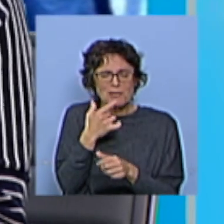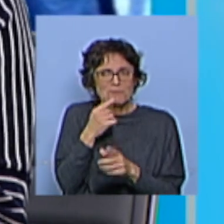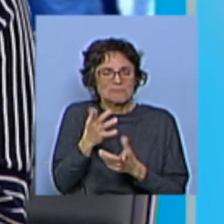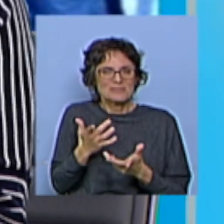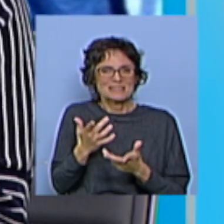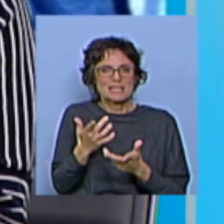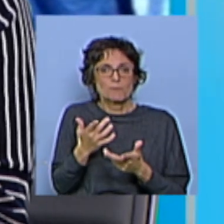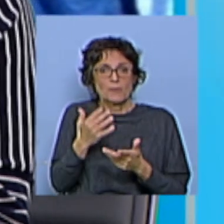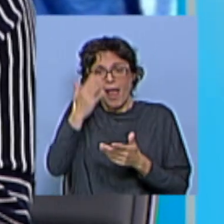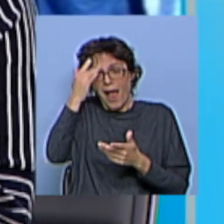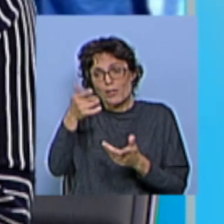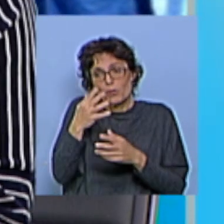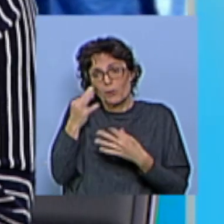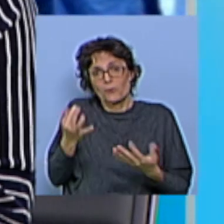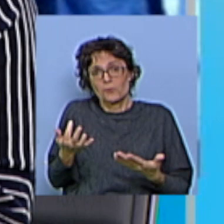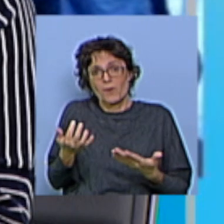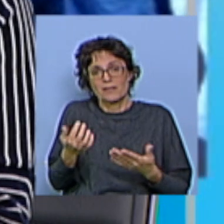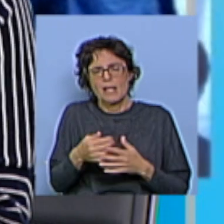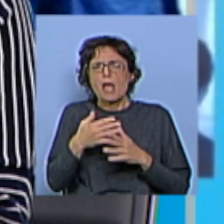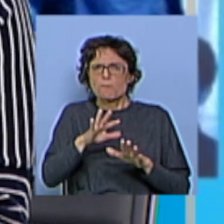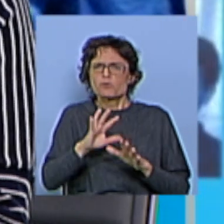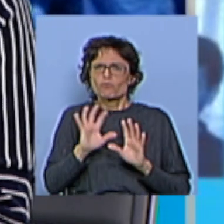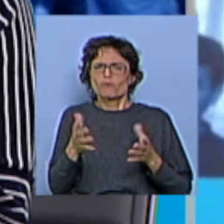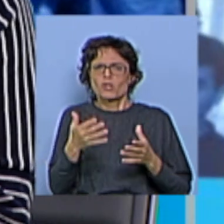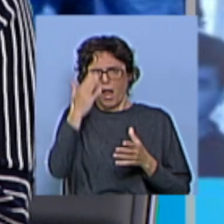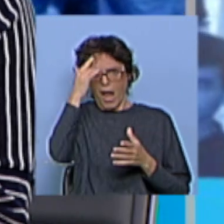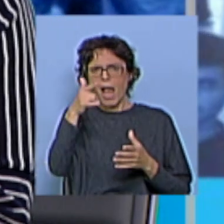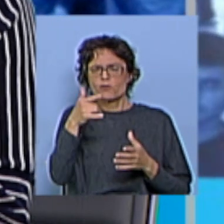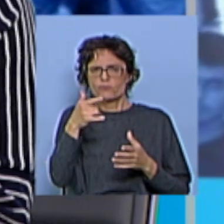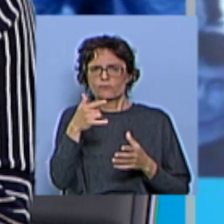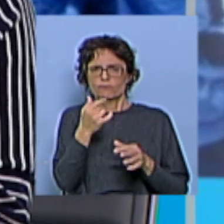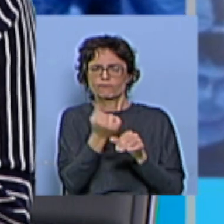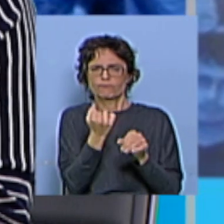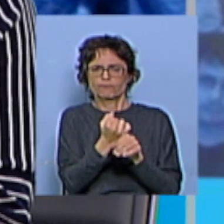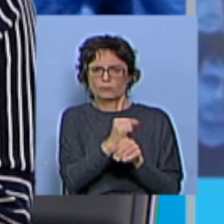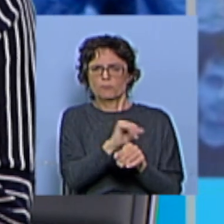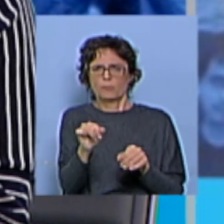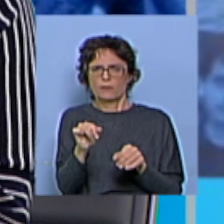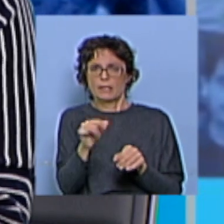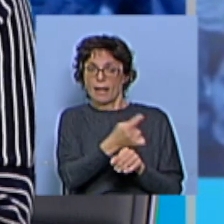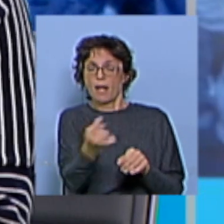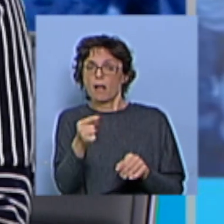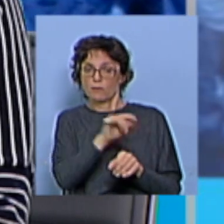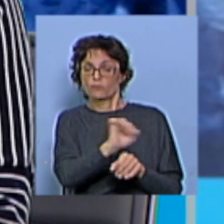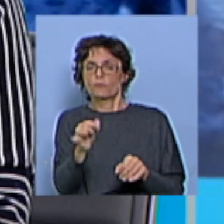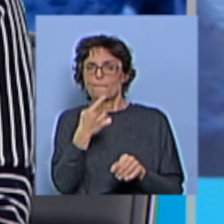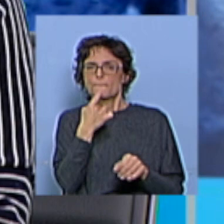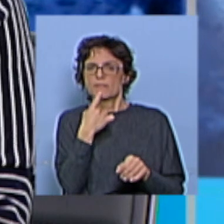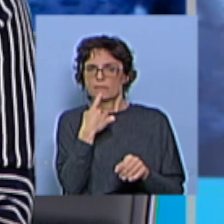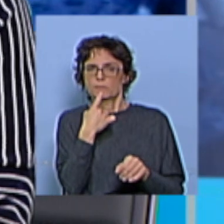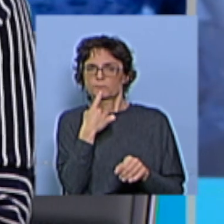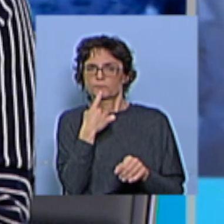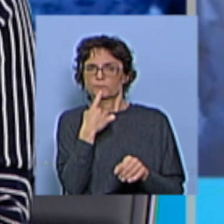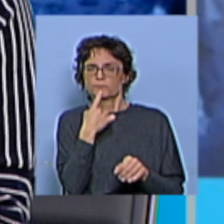de que estão a influenciar as outras pessoas para além deles. E essa ideia, a consciência do coletivo, eu penso que realmente é